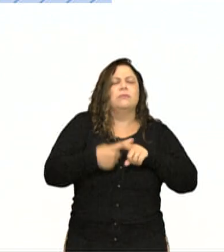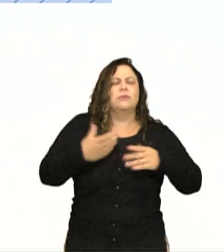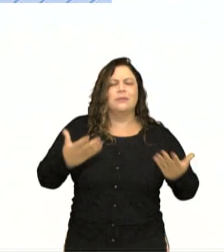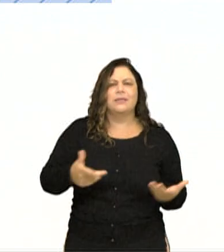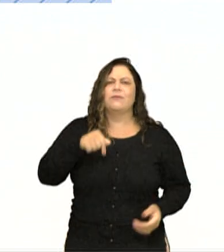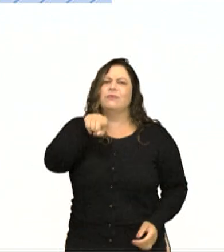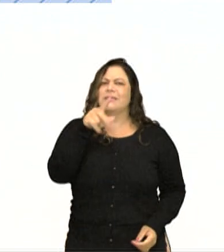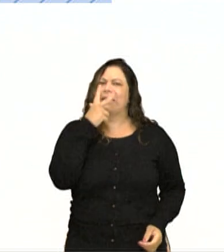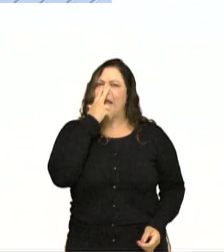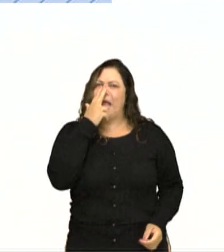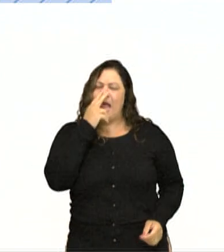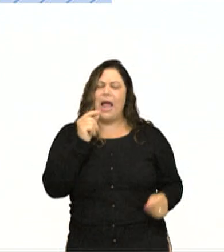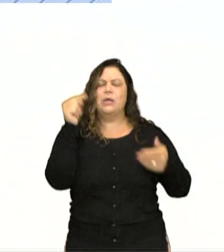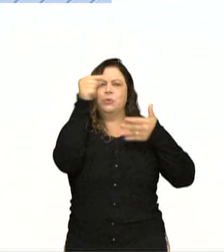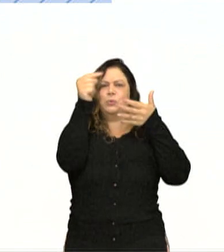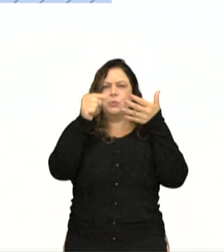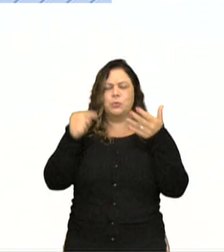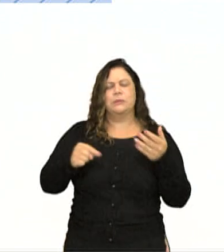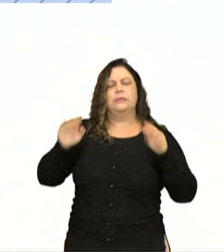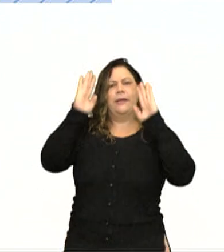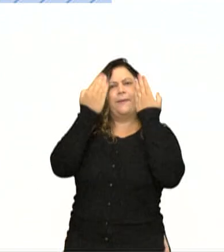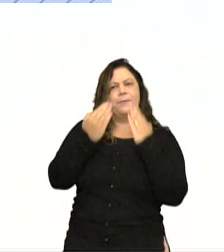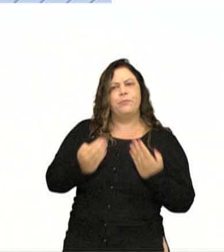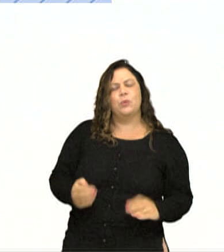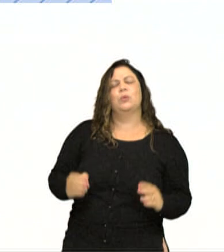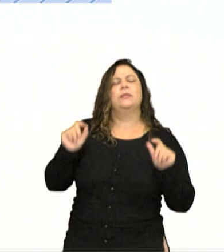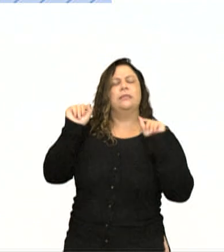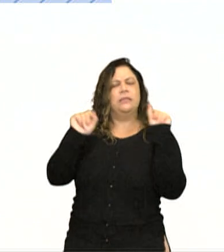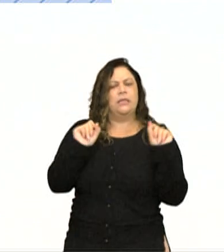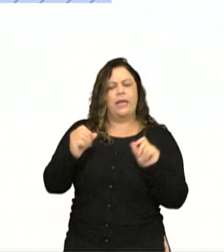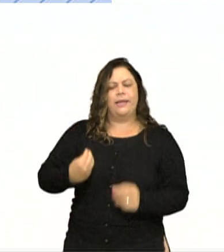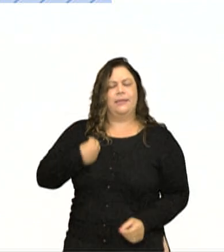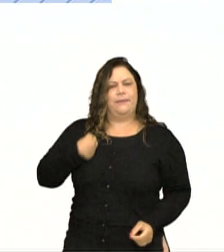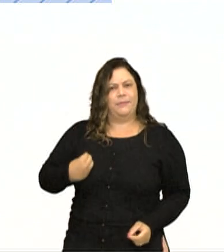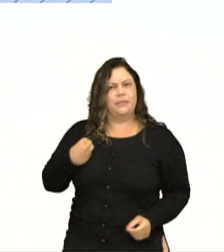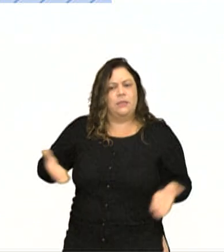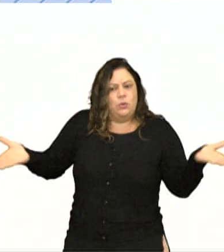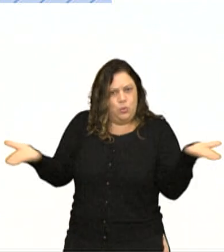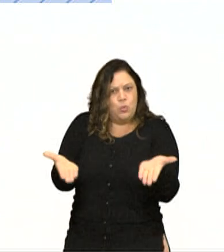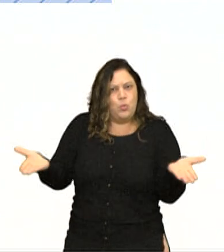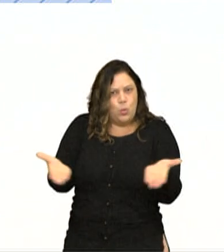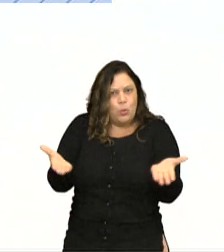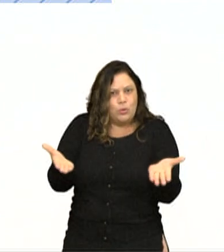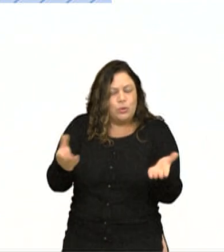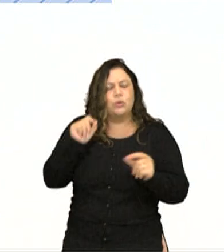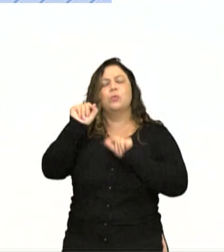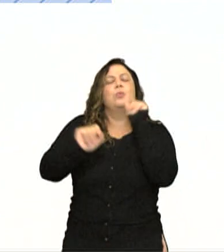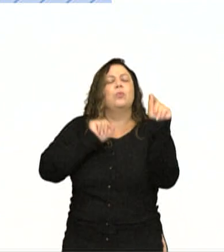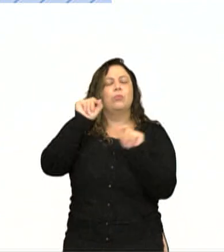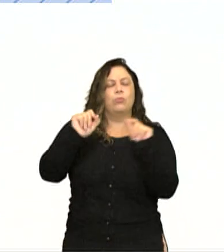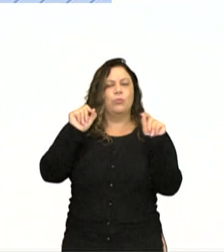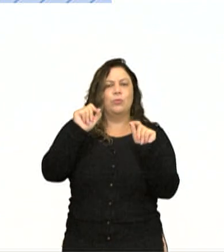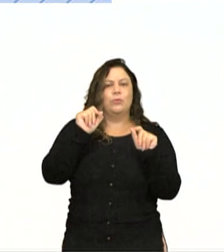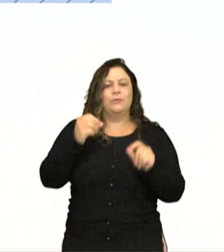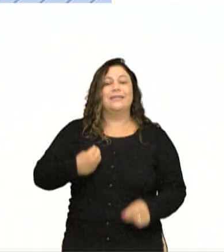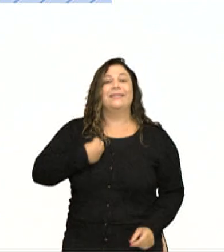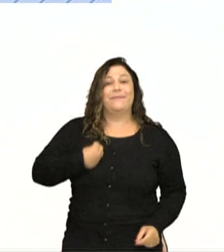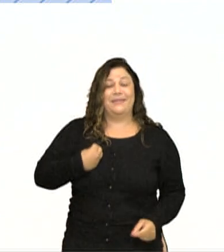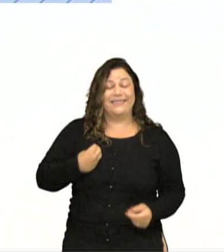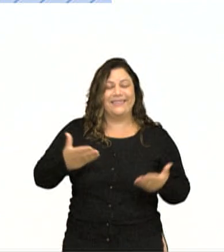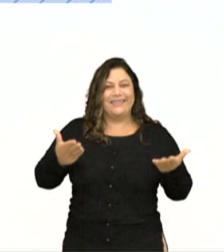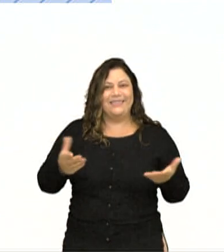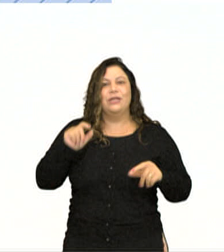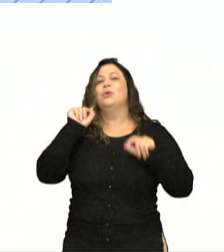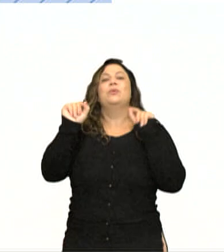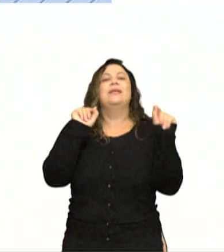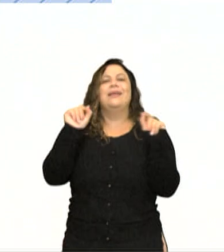esses elementos, da harmonia, da simetria, está presente hoje em dia na nossa sociedade? Como que está presente? E o que